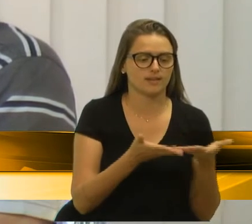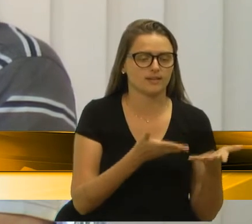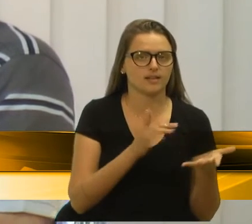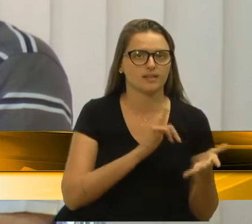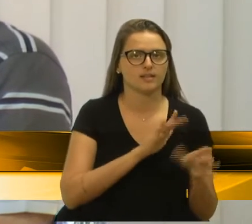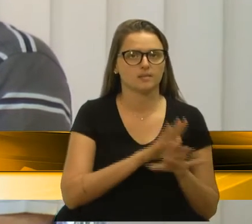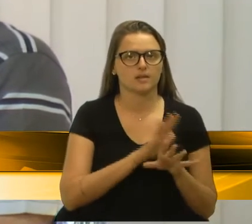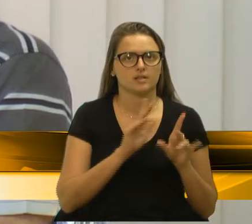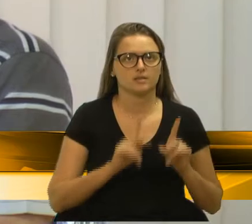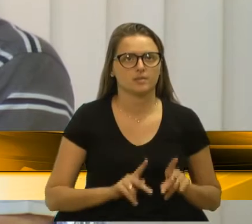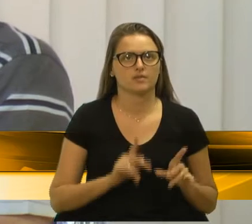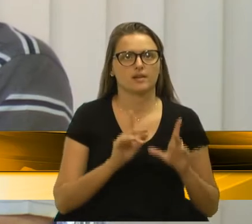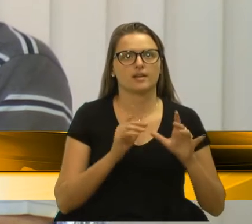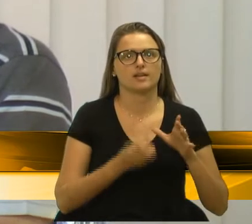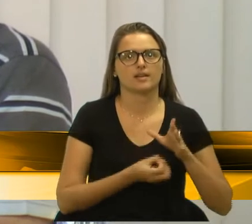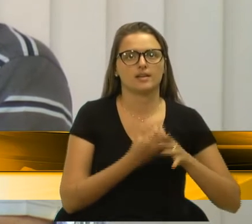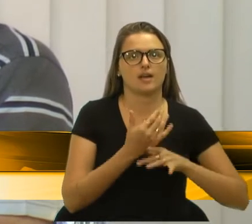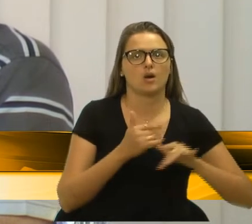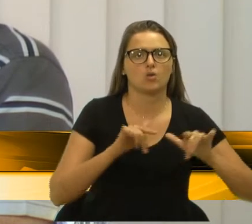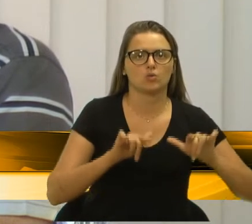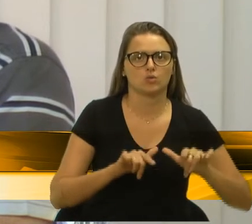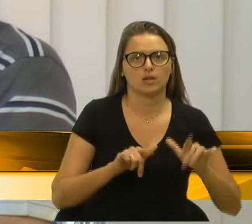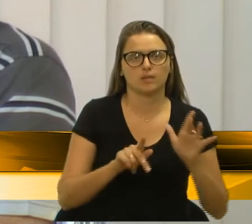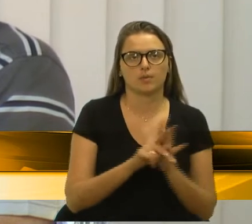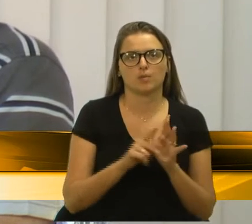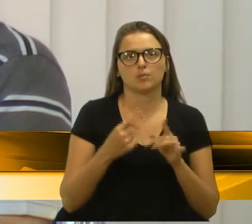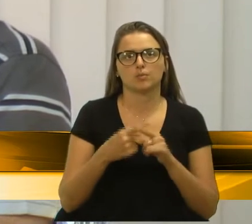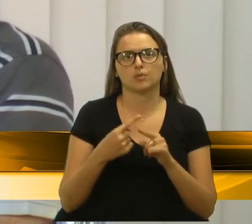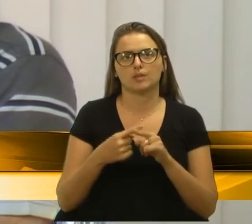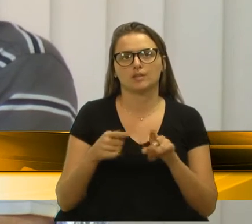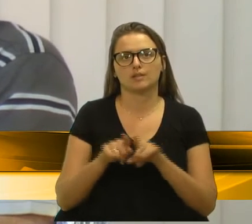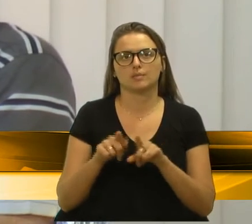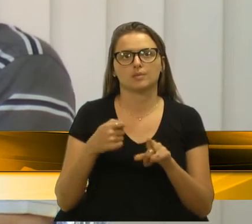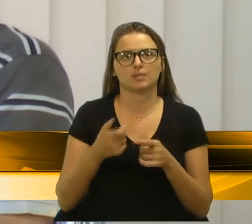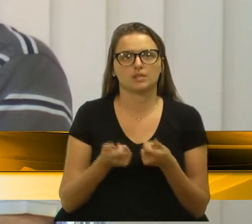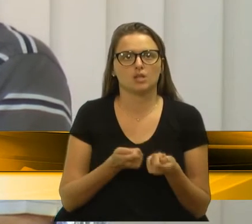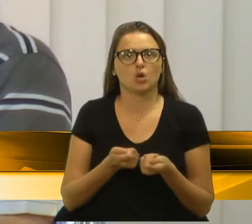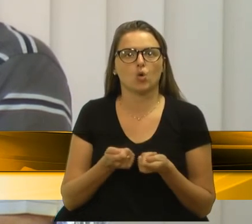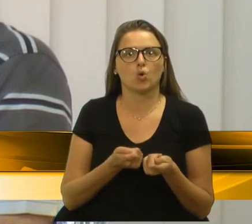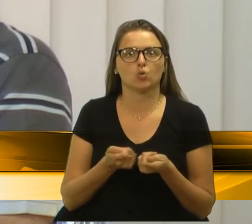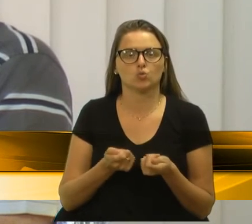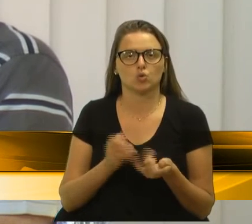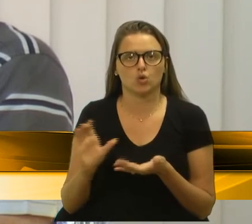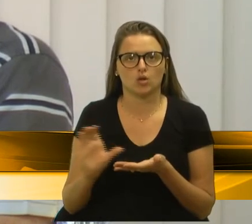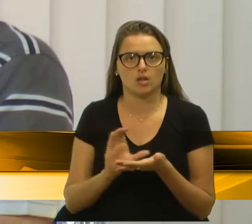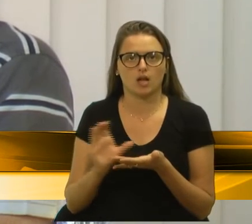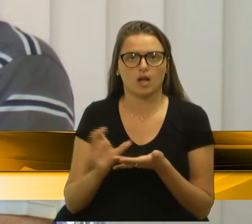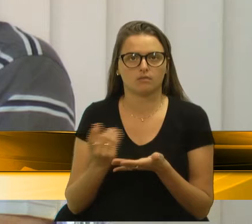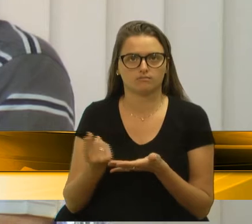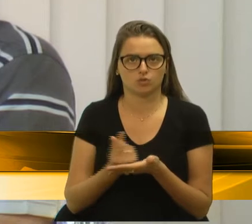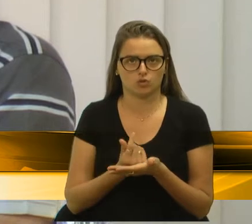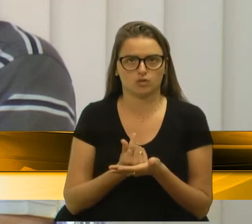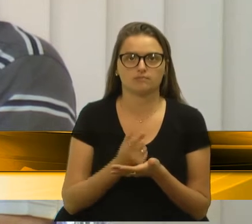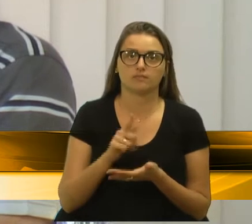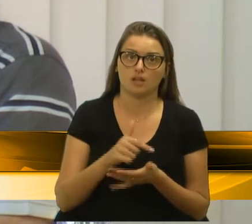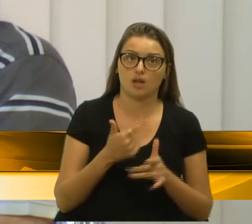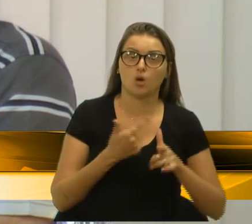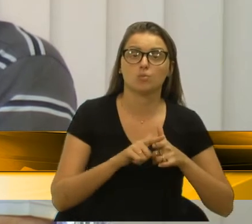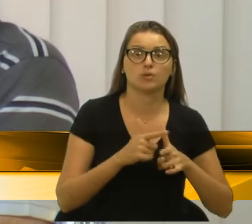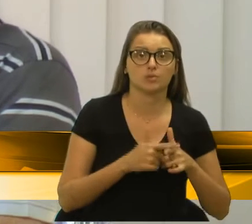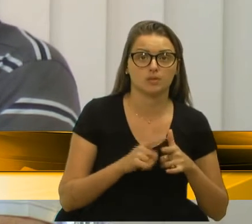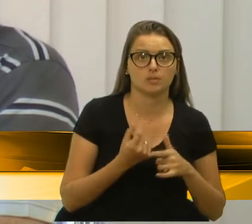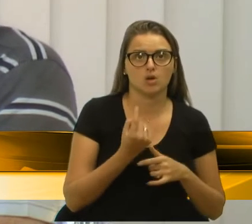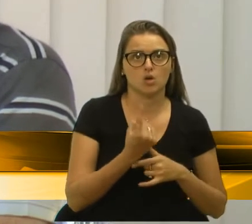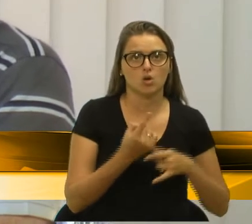nós vamos criar esse centro. Porque a gente também tem que controlar o recurso. E esse é o problema. Um leito